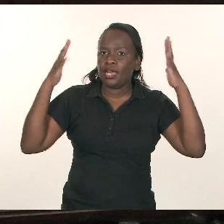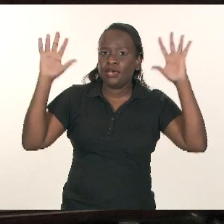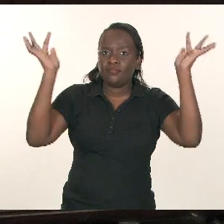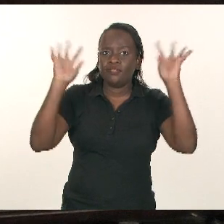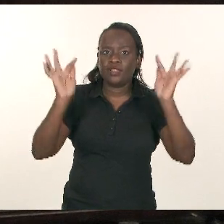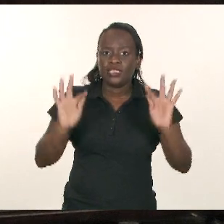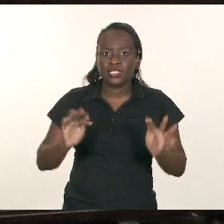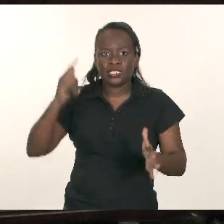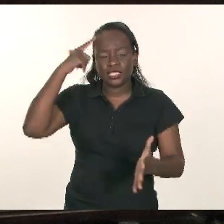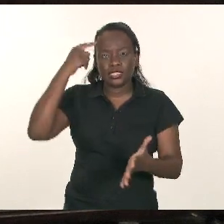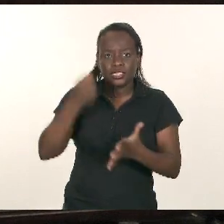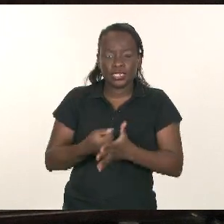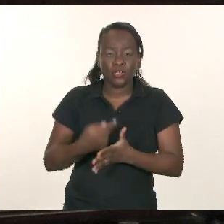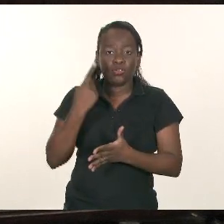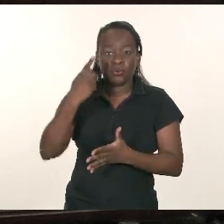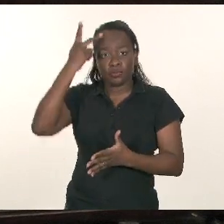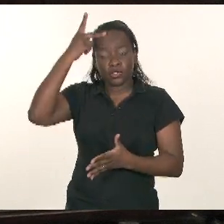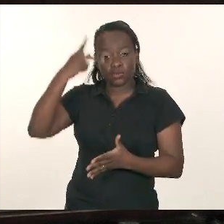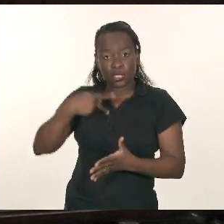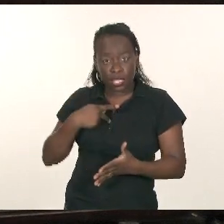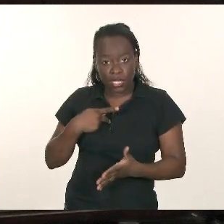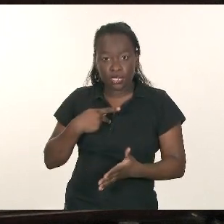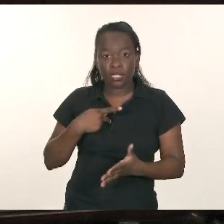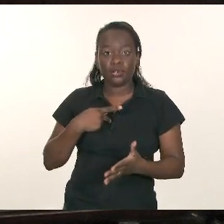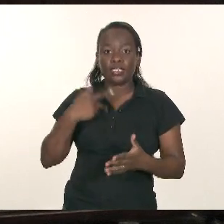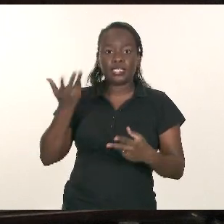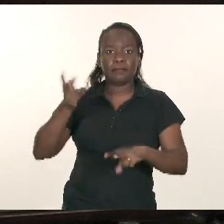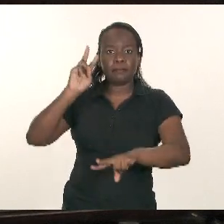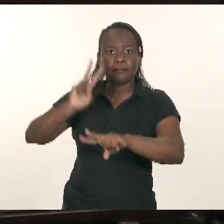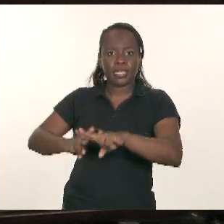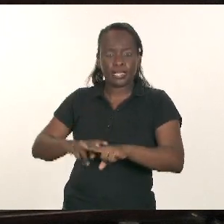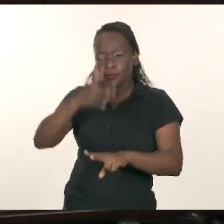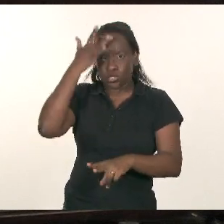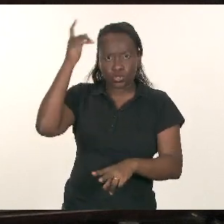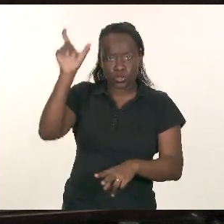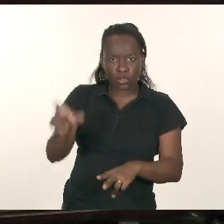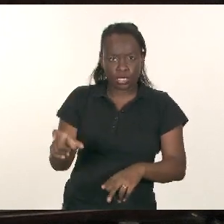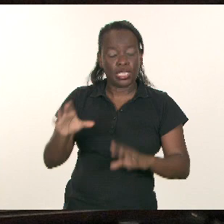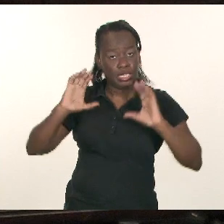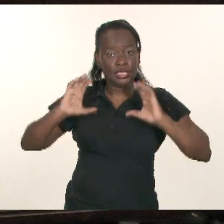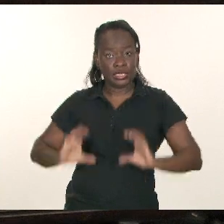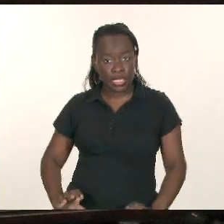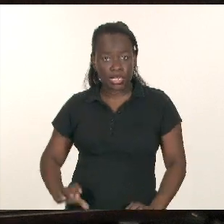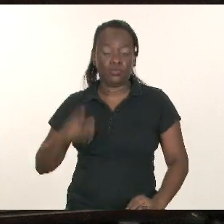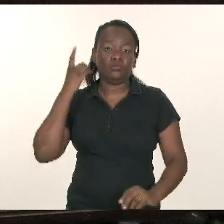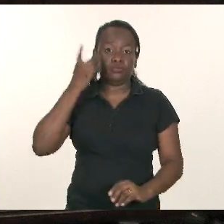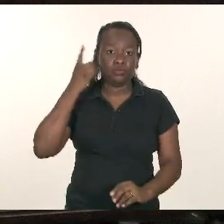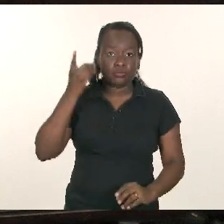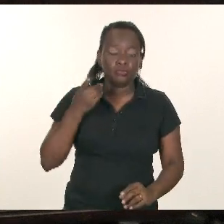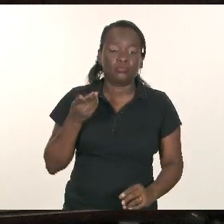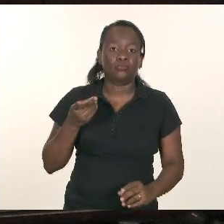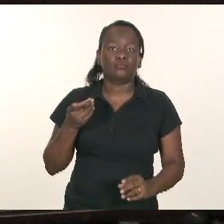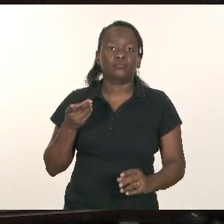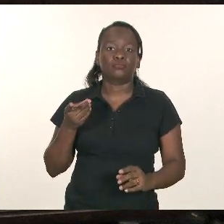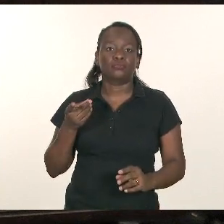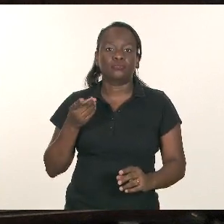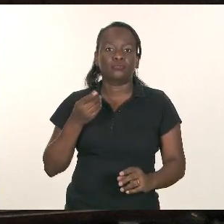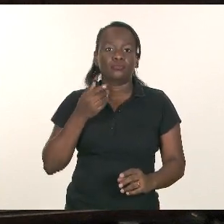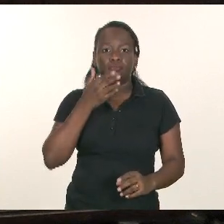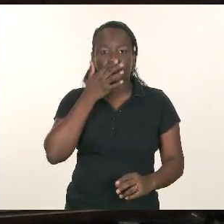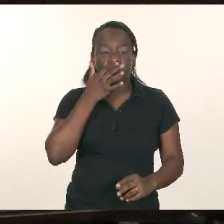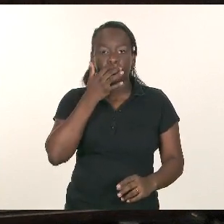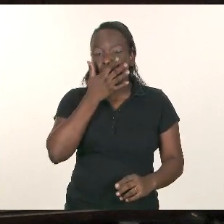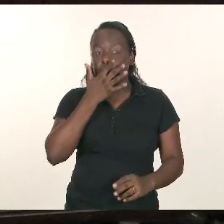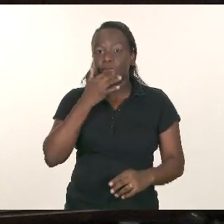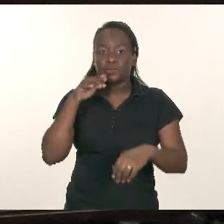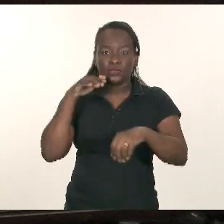comemorar uma decisão monocrática que prende um indivíduo, um cidadão, um deputado,